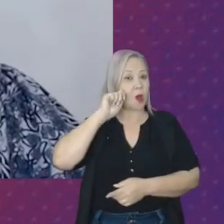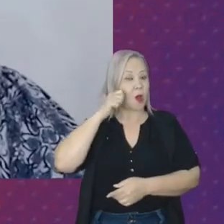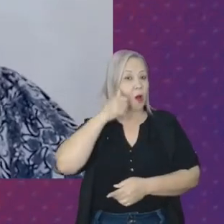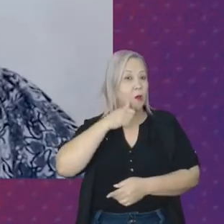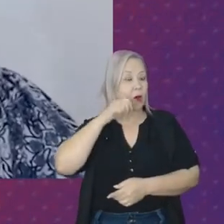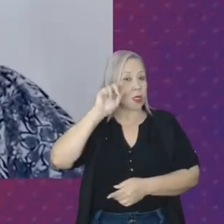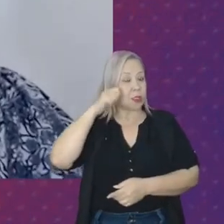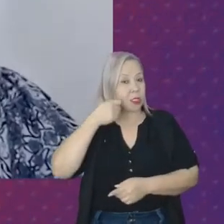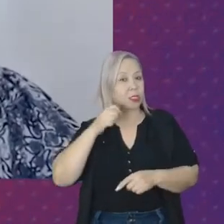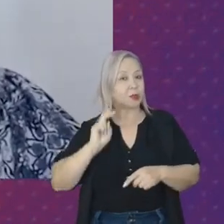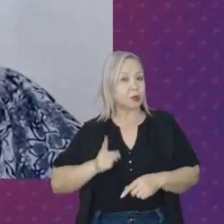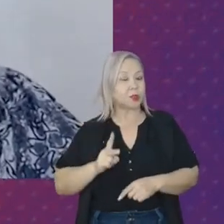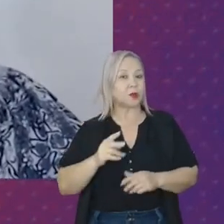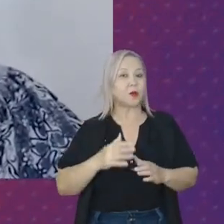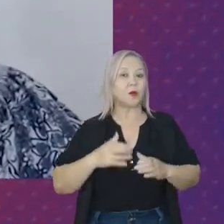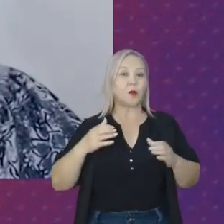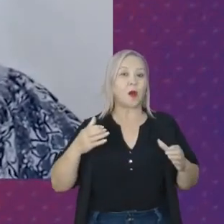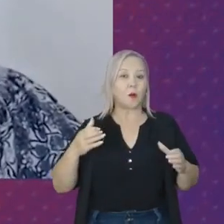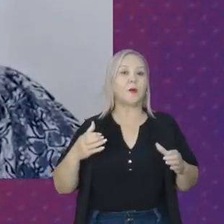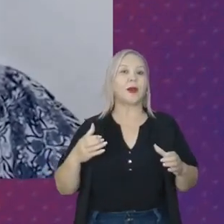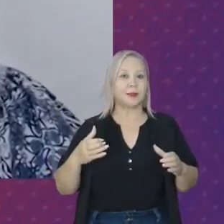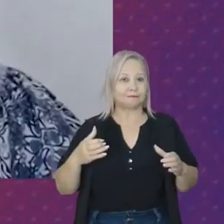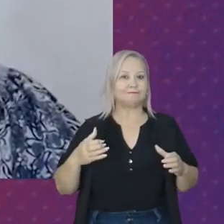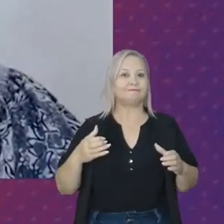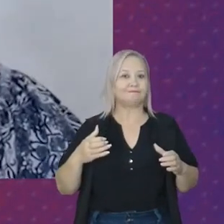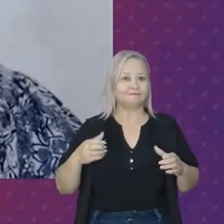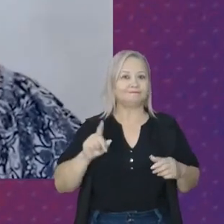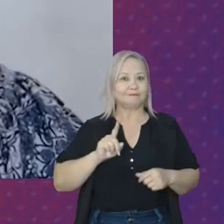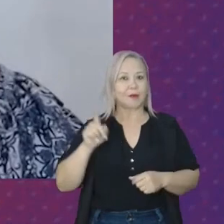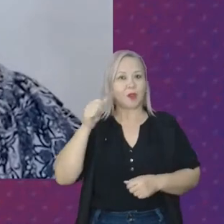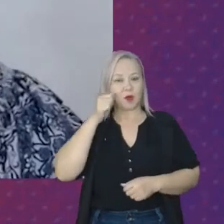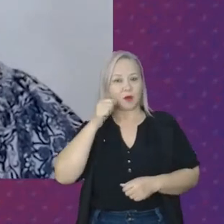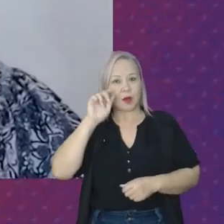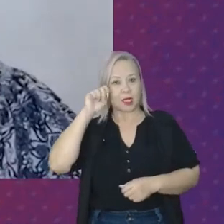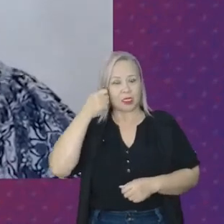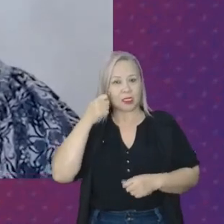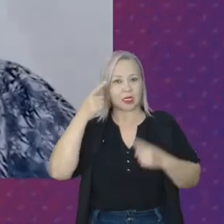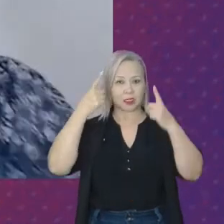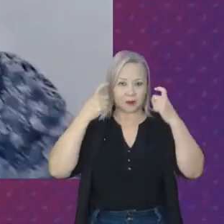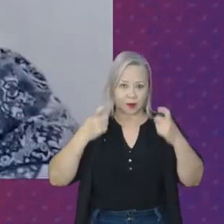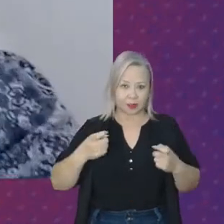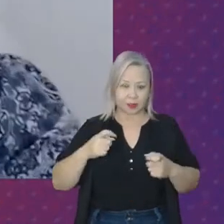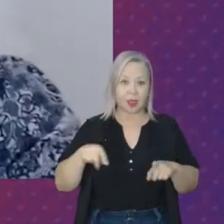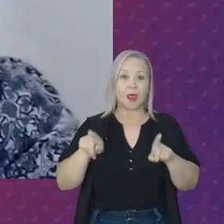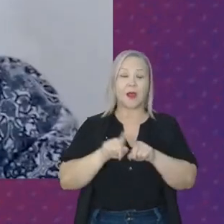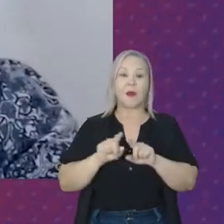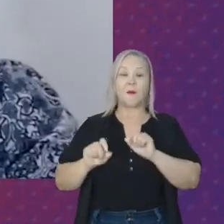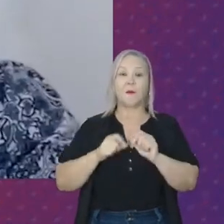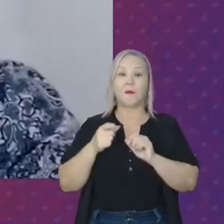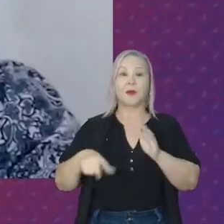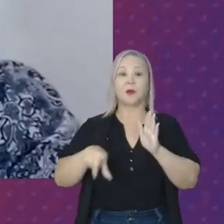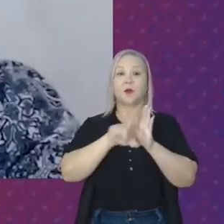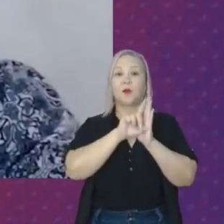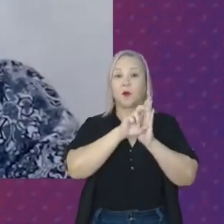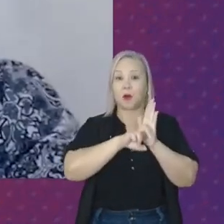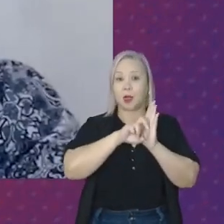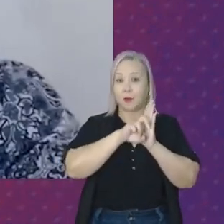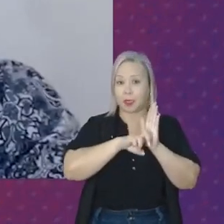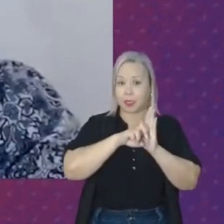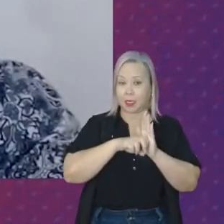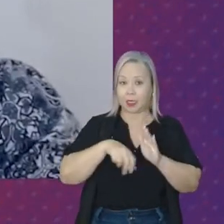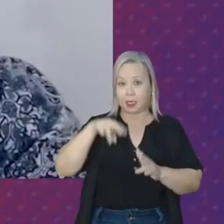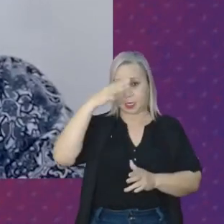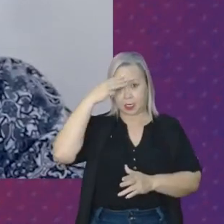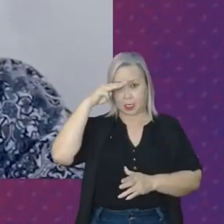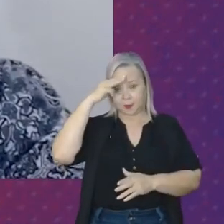tendo aumento nas estatísticas de violência, mesmo após a implementação da Lei Maria da Penha. E a gente precisa, a exemplo de